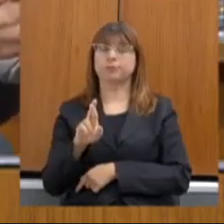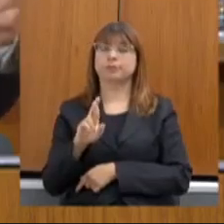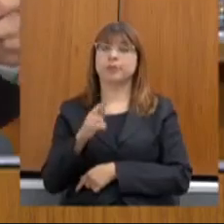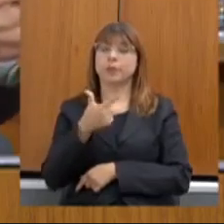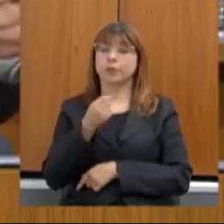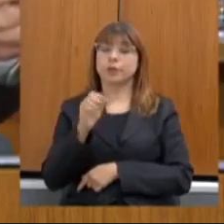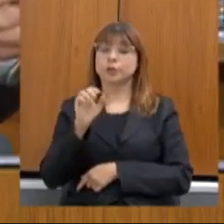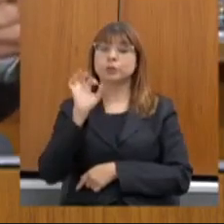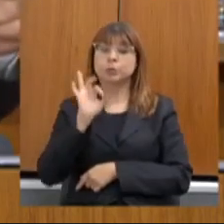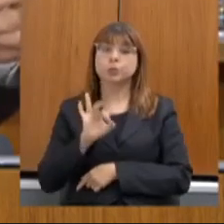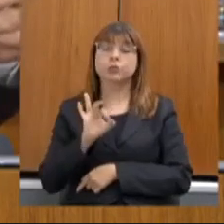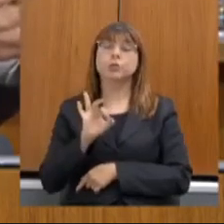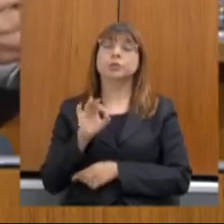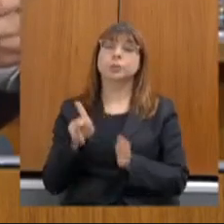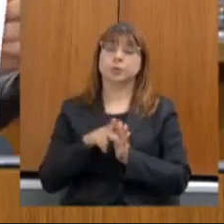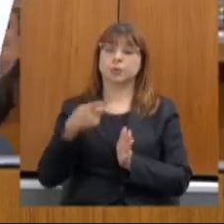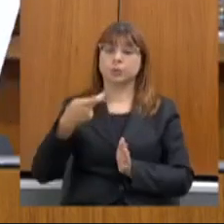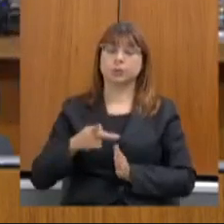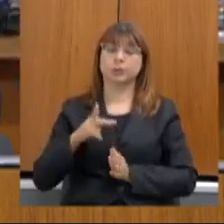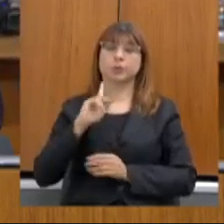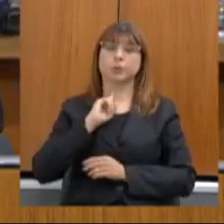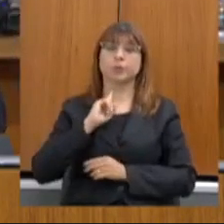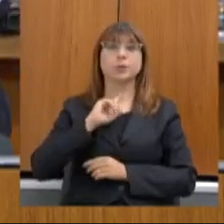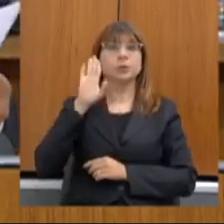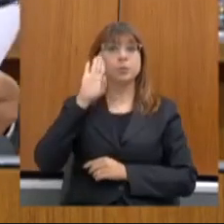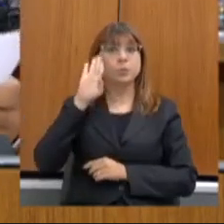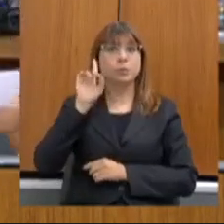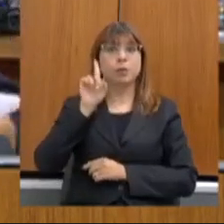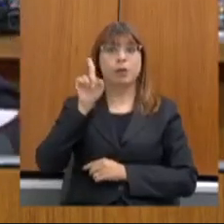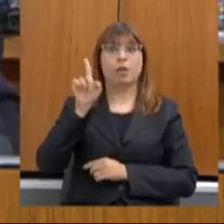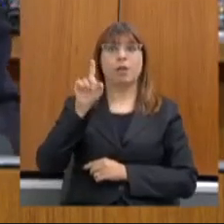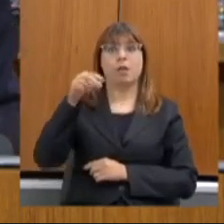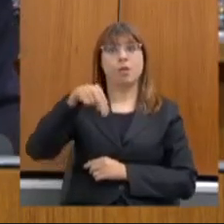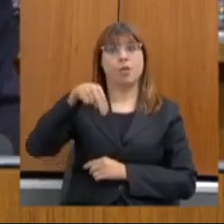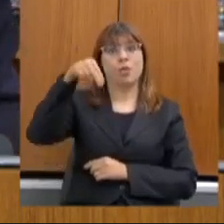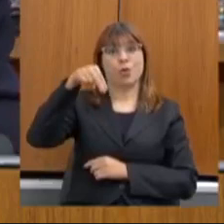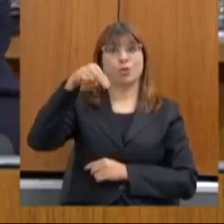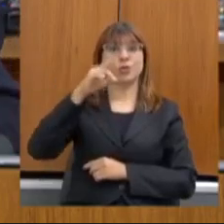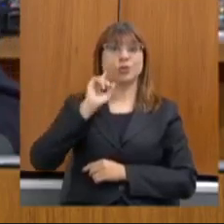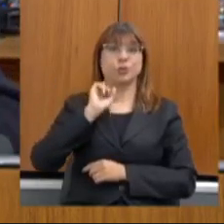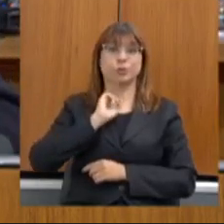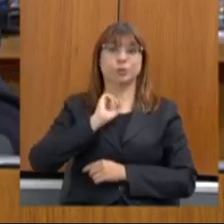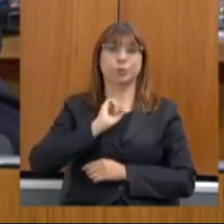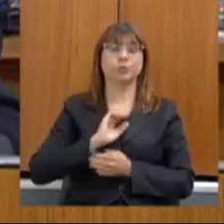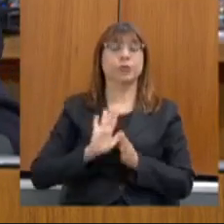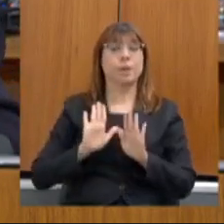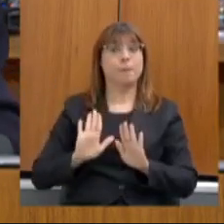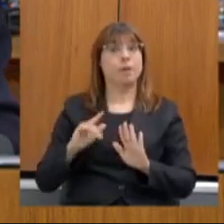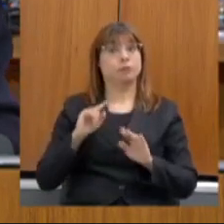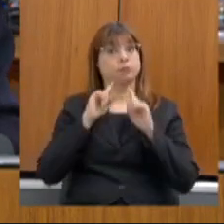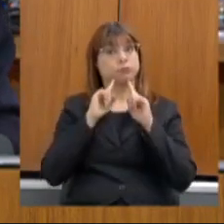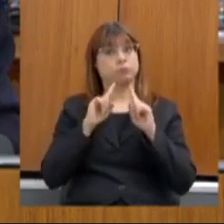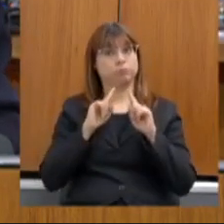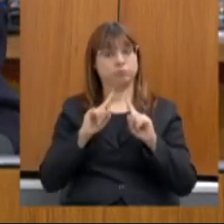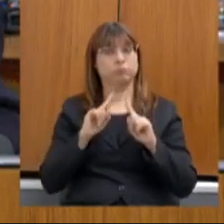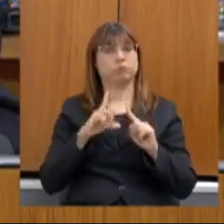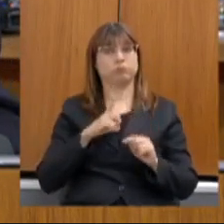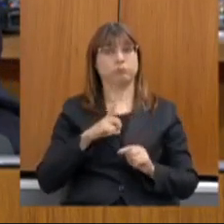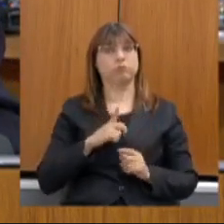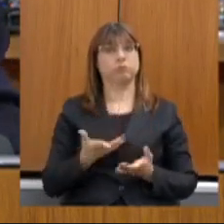em Minas Gerais e especialmente no norte de Minas agora aqui vai minha queixa